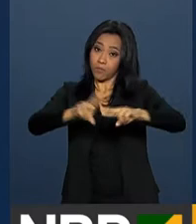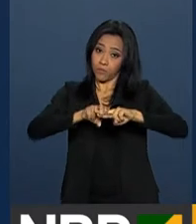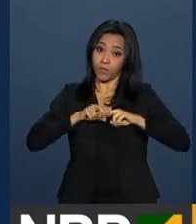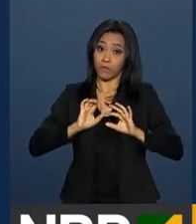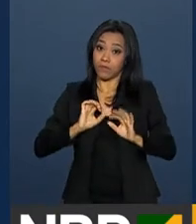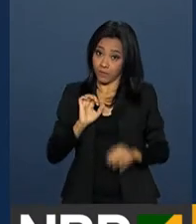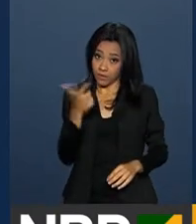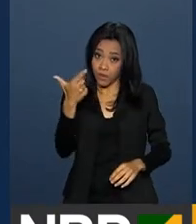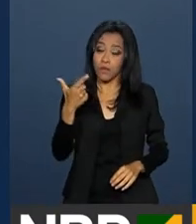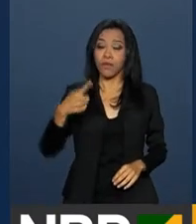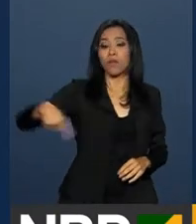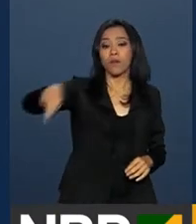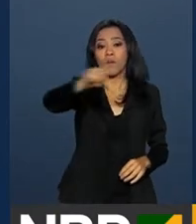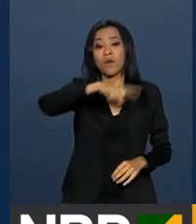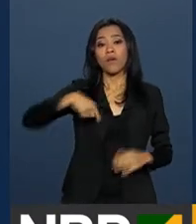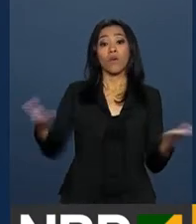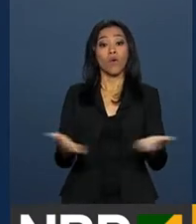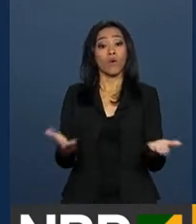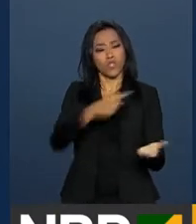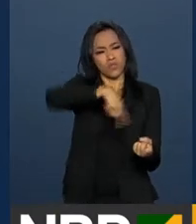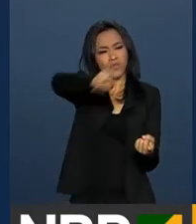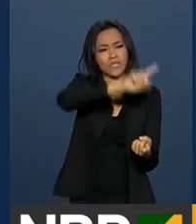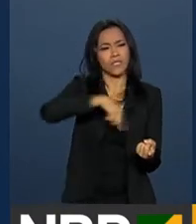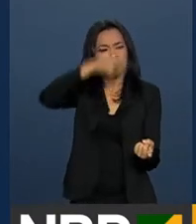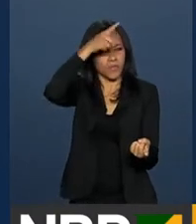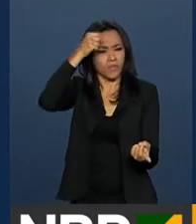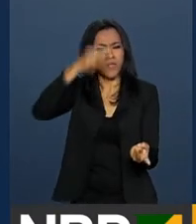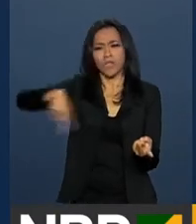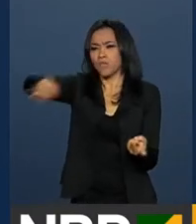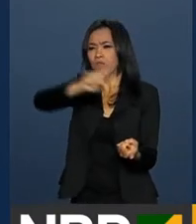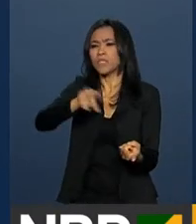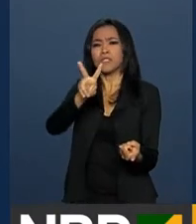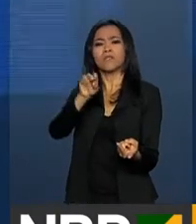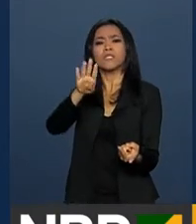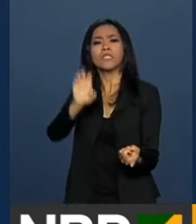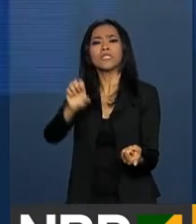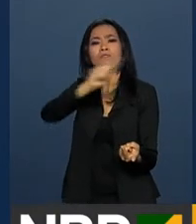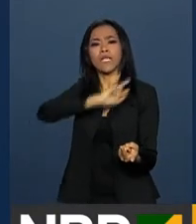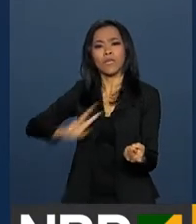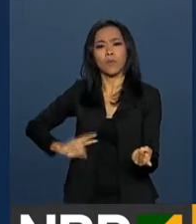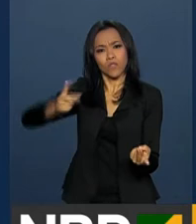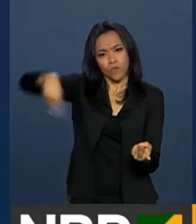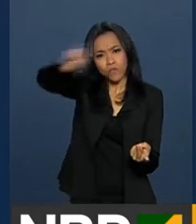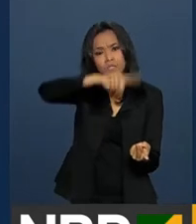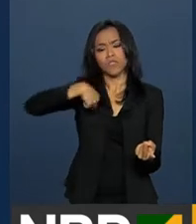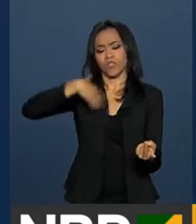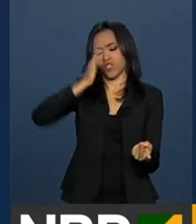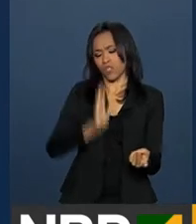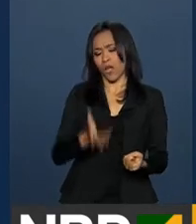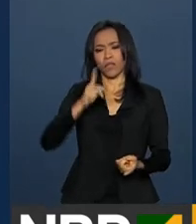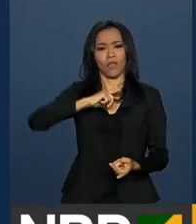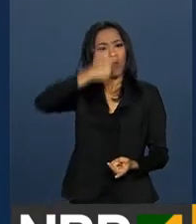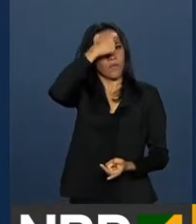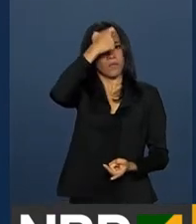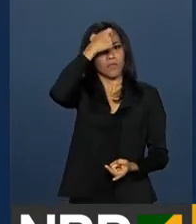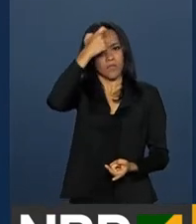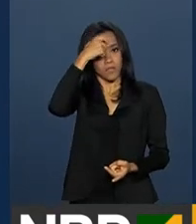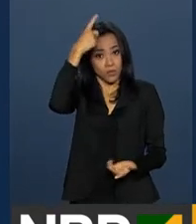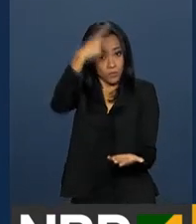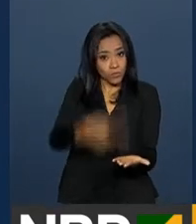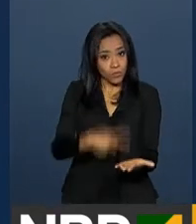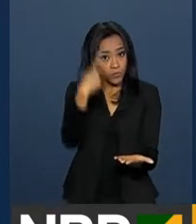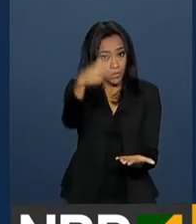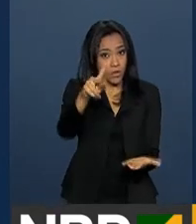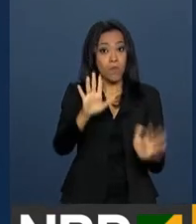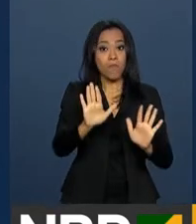claro, os senhores hoje, prefeitos municipais, vice-prefeitos, vereadores, estão convencidos da sua causa, mas precisam